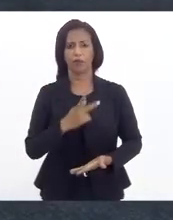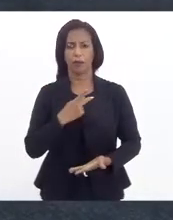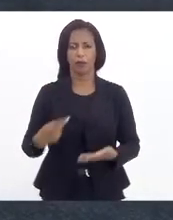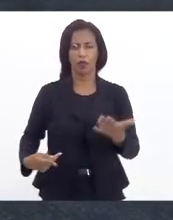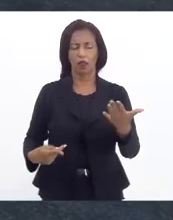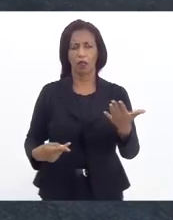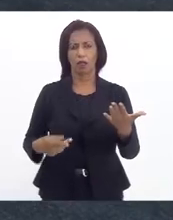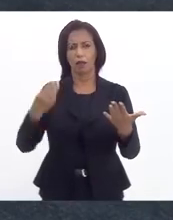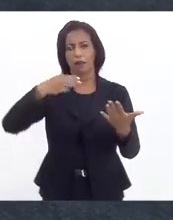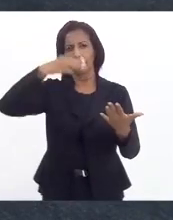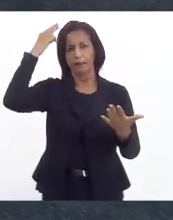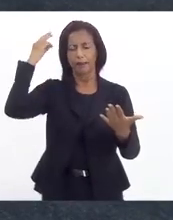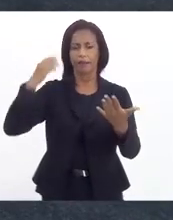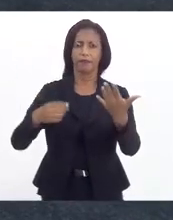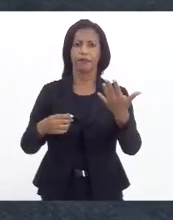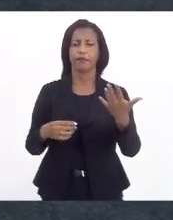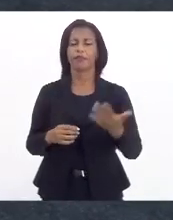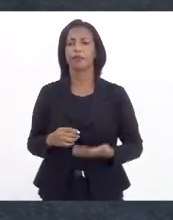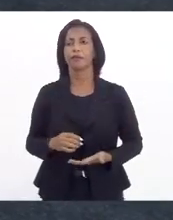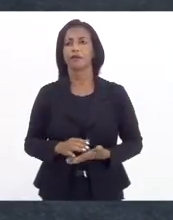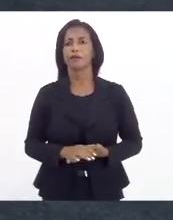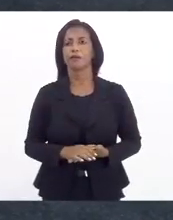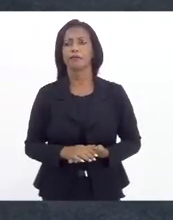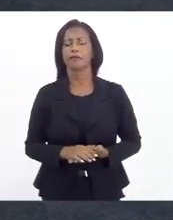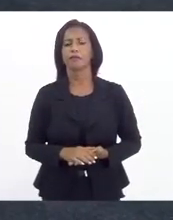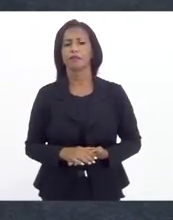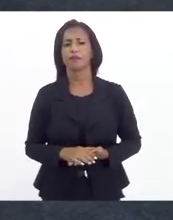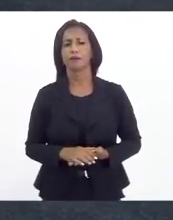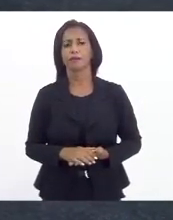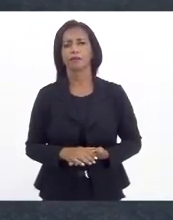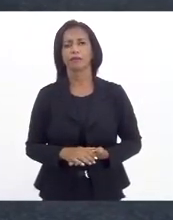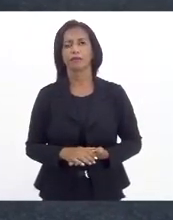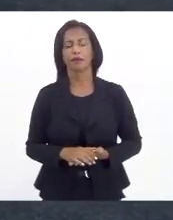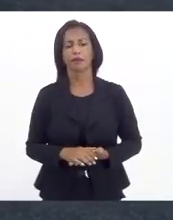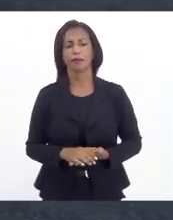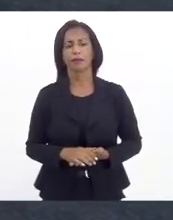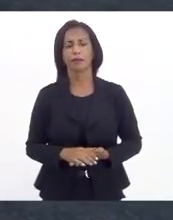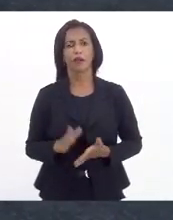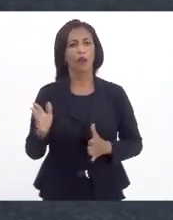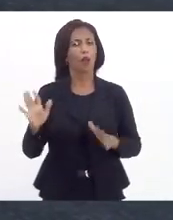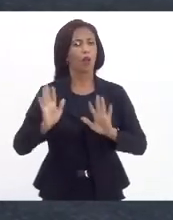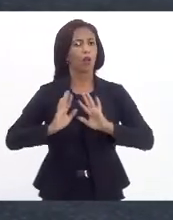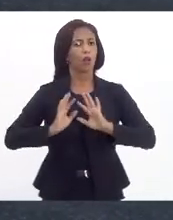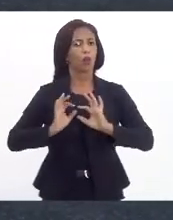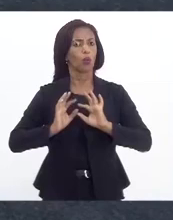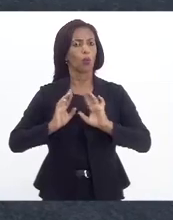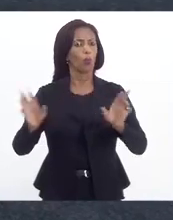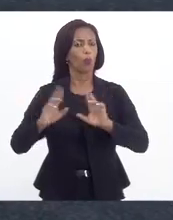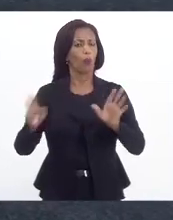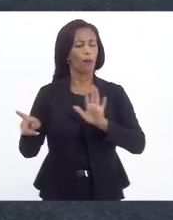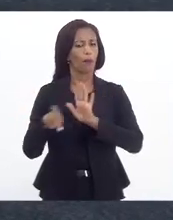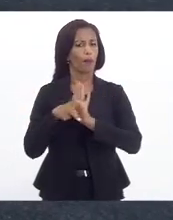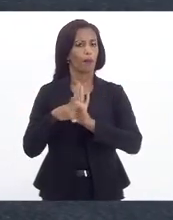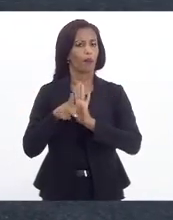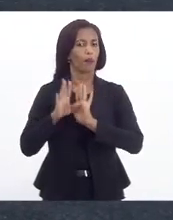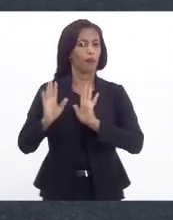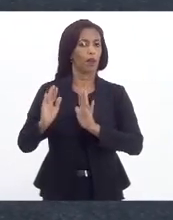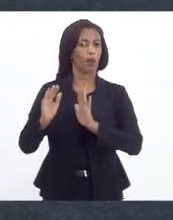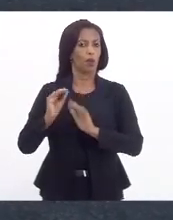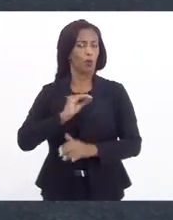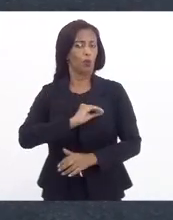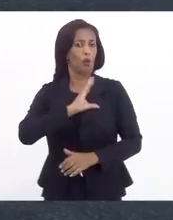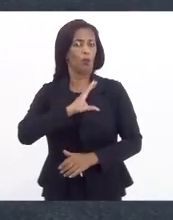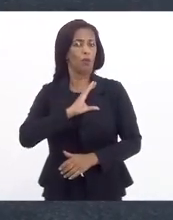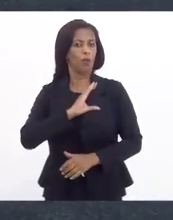deputado Márcio Pacheco, presidente Sérgio Aureliano, bom dia, não é propriamente, Márcio, um aumento